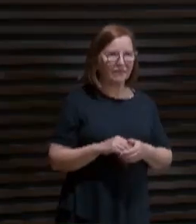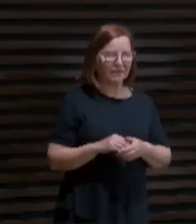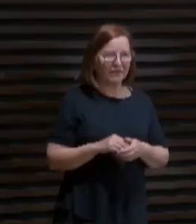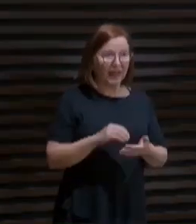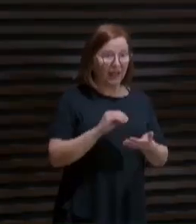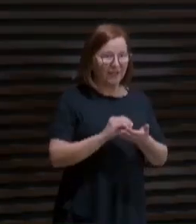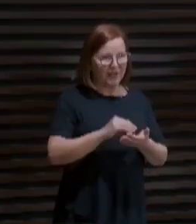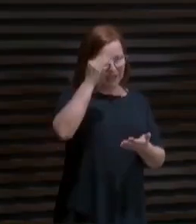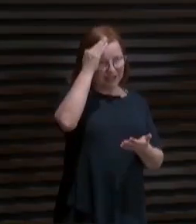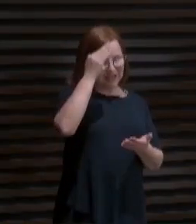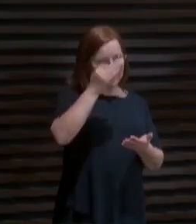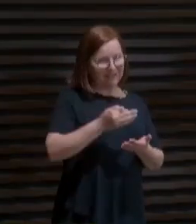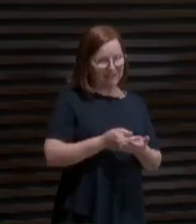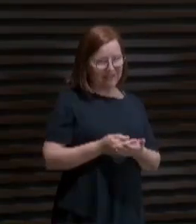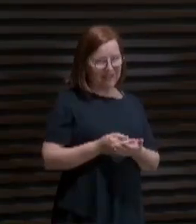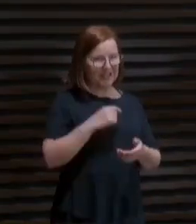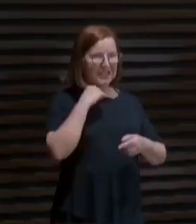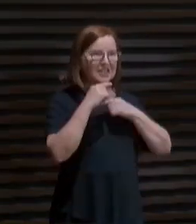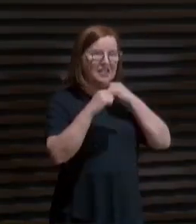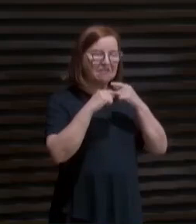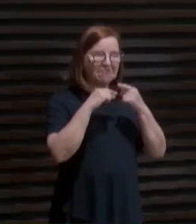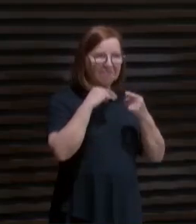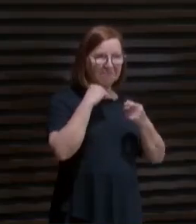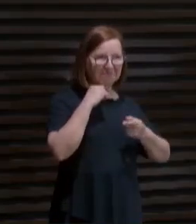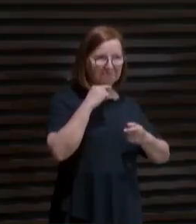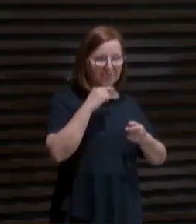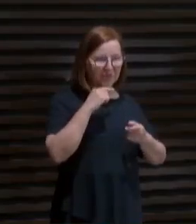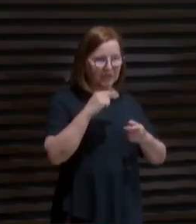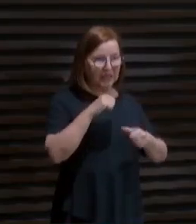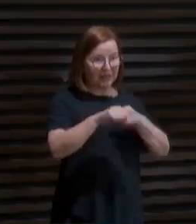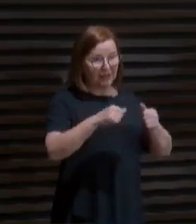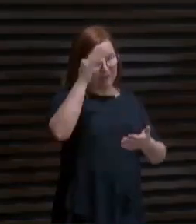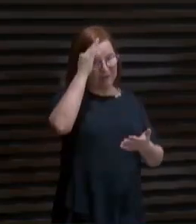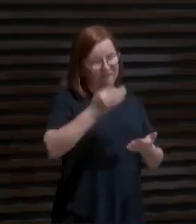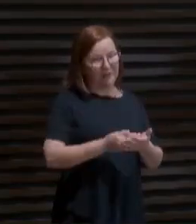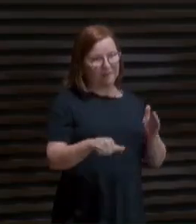incredulidade e a dúvida são transformados em fé. Primeiro,